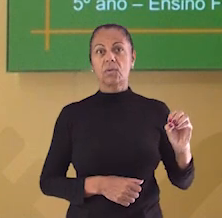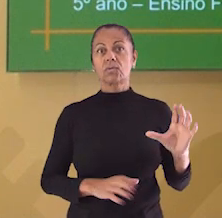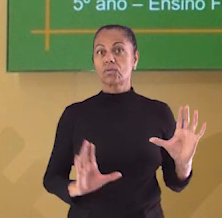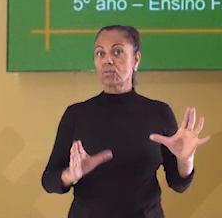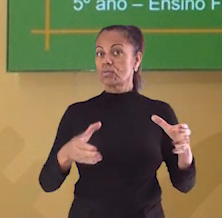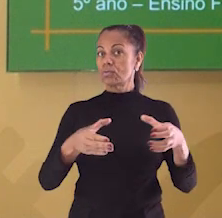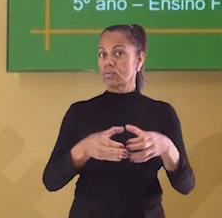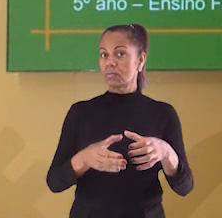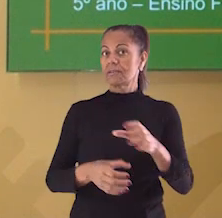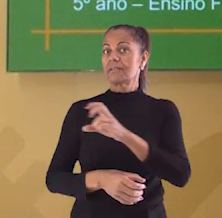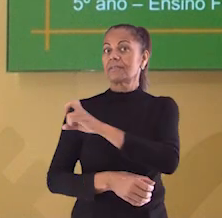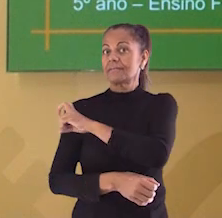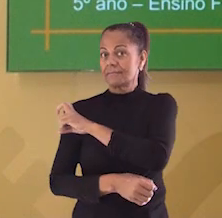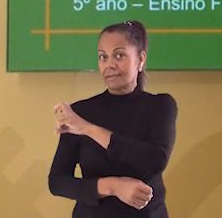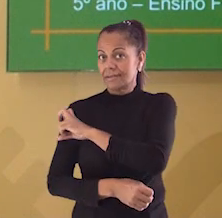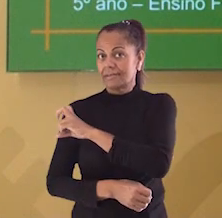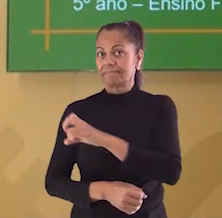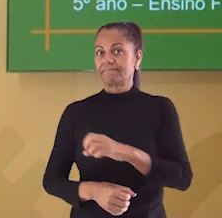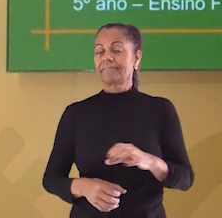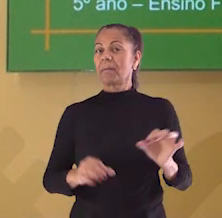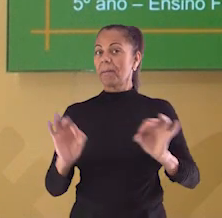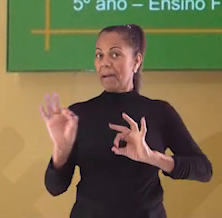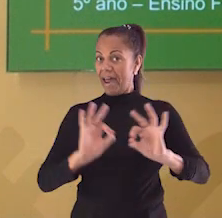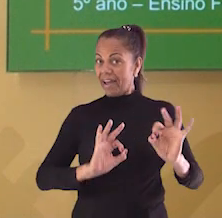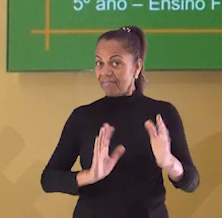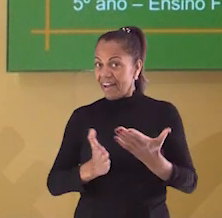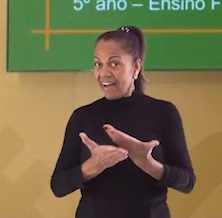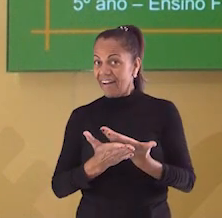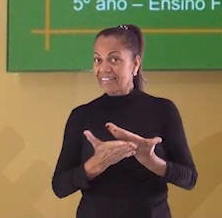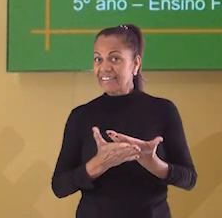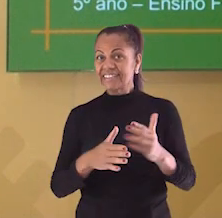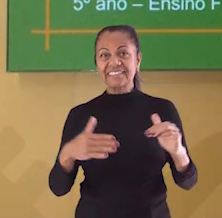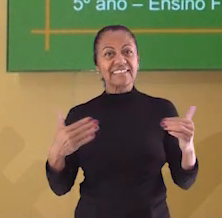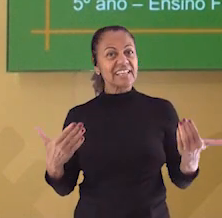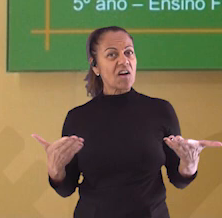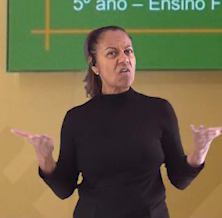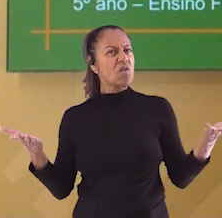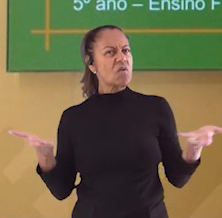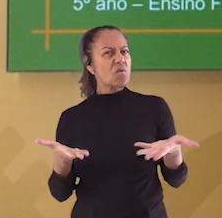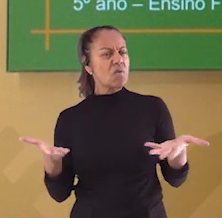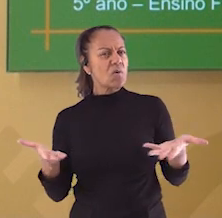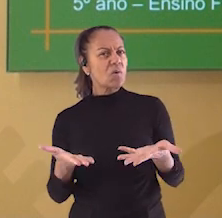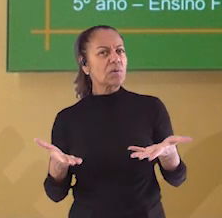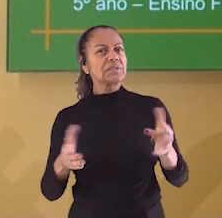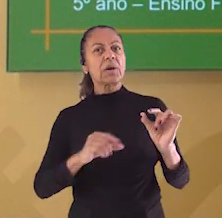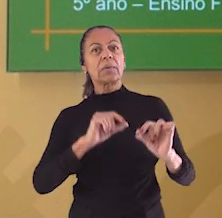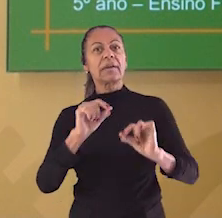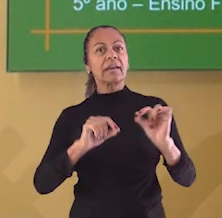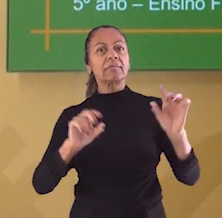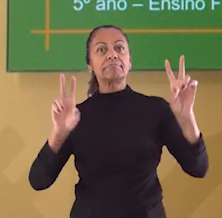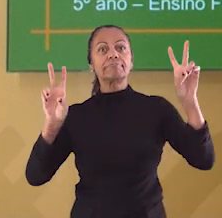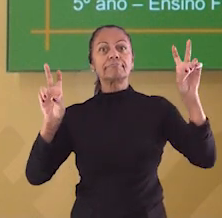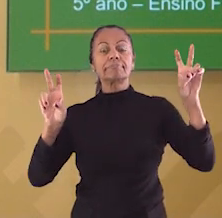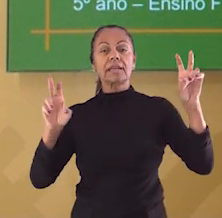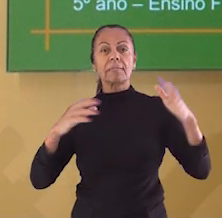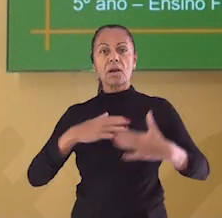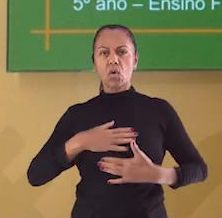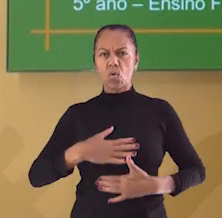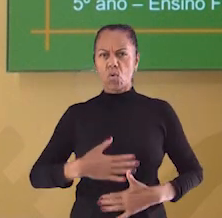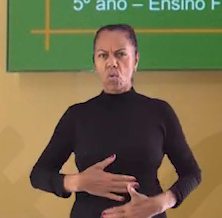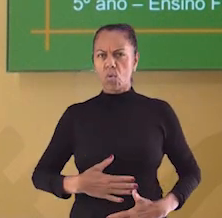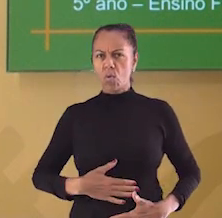Estão animados para a aula? A aula de hoje é sobre os efeitos da alimentação na saúde de nosso corpo e também nossa saúde mental e